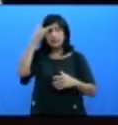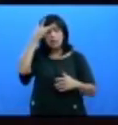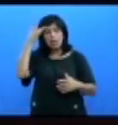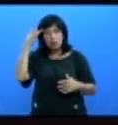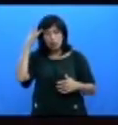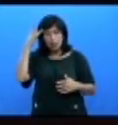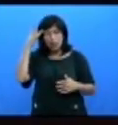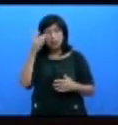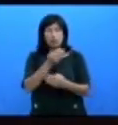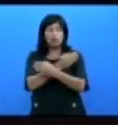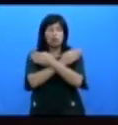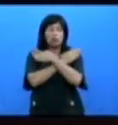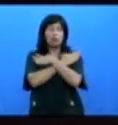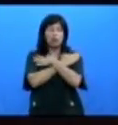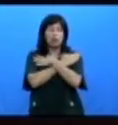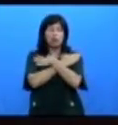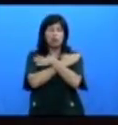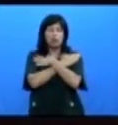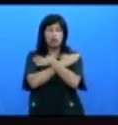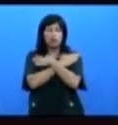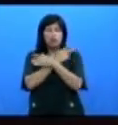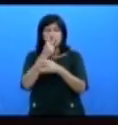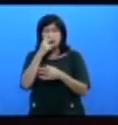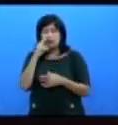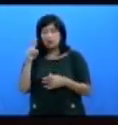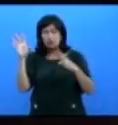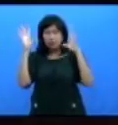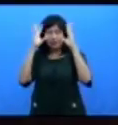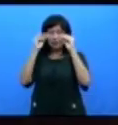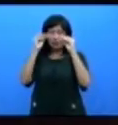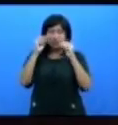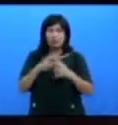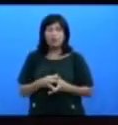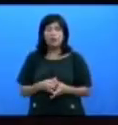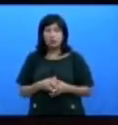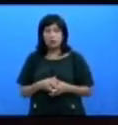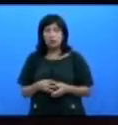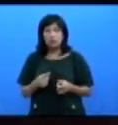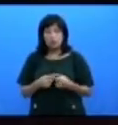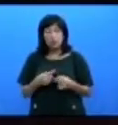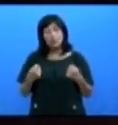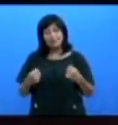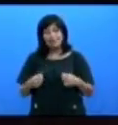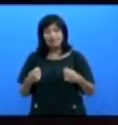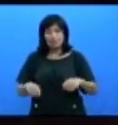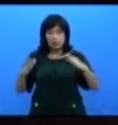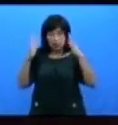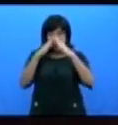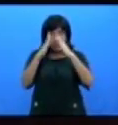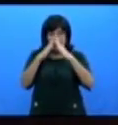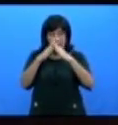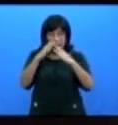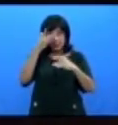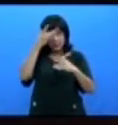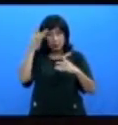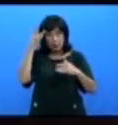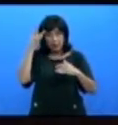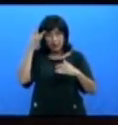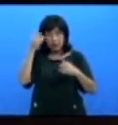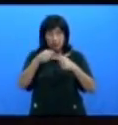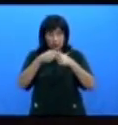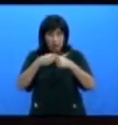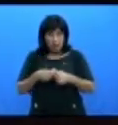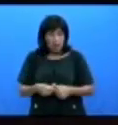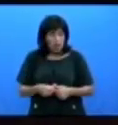velórios lá no bairro, porque a comunidade lá tem essa dificuldade de se locomover. Pessoas que fizeram história, que moraram